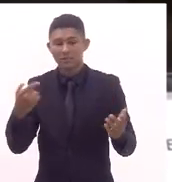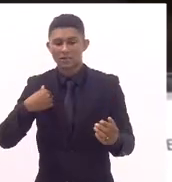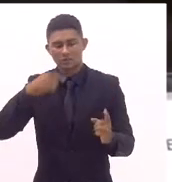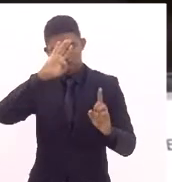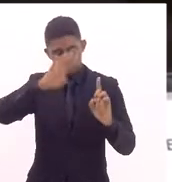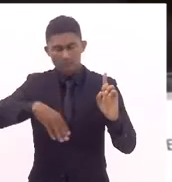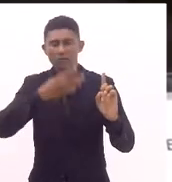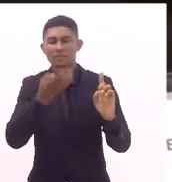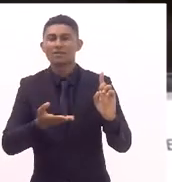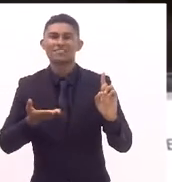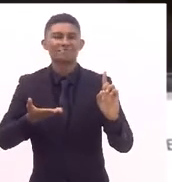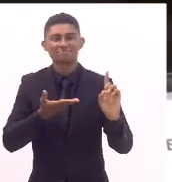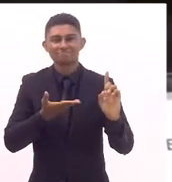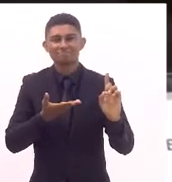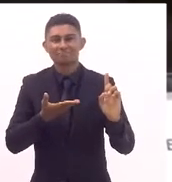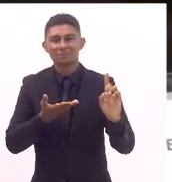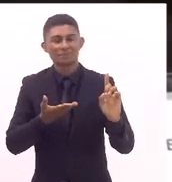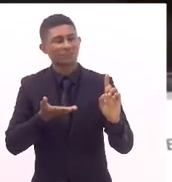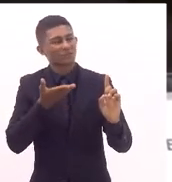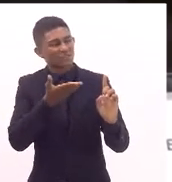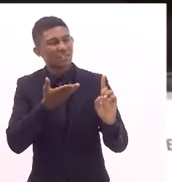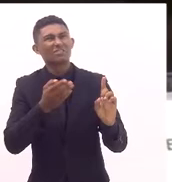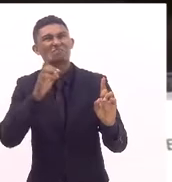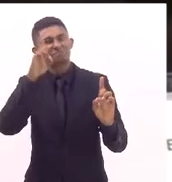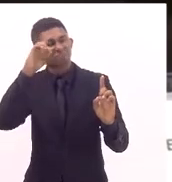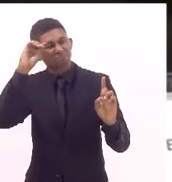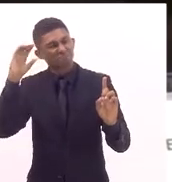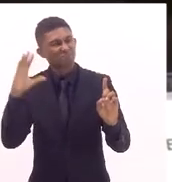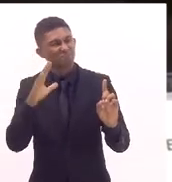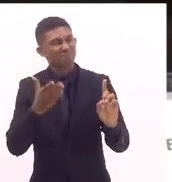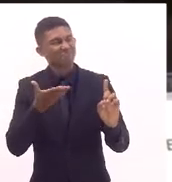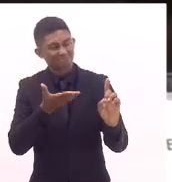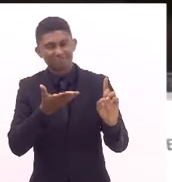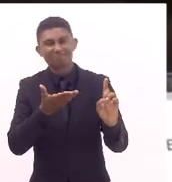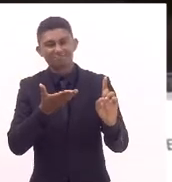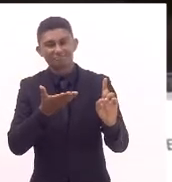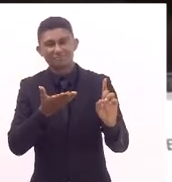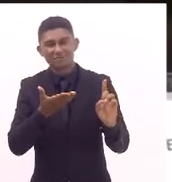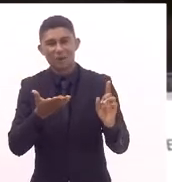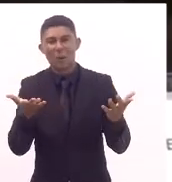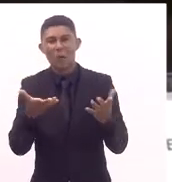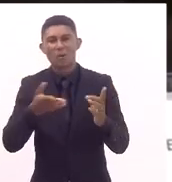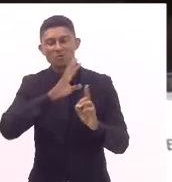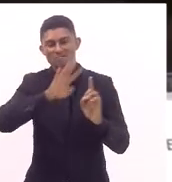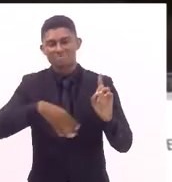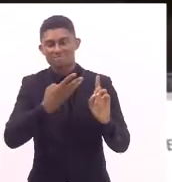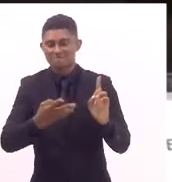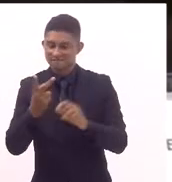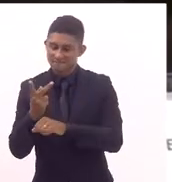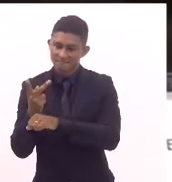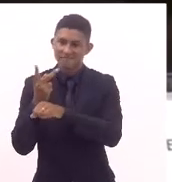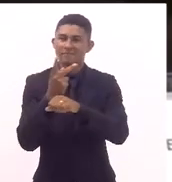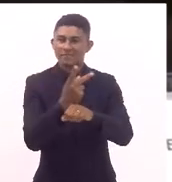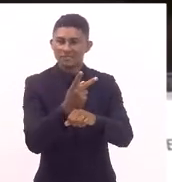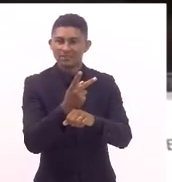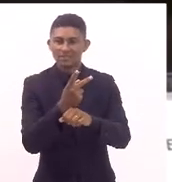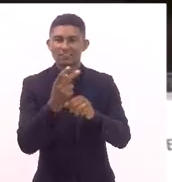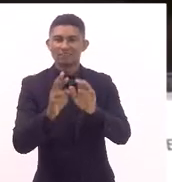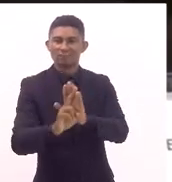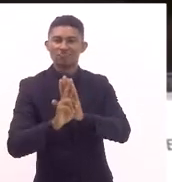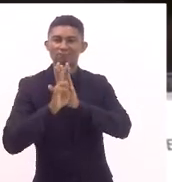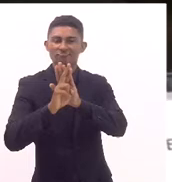homenagem hoje É nesse sentido Bendita suas voz Benedita da Silva é homenageada com esse Grande Prémio de